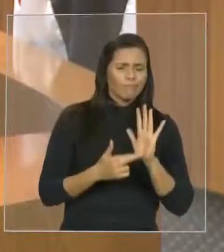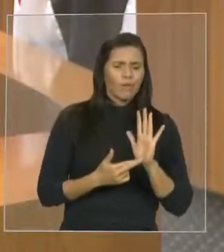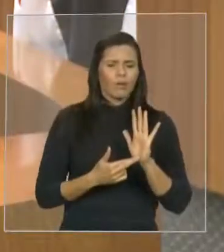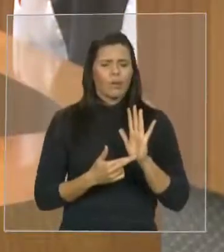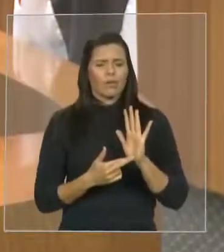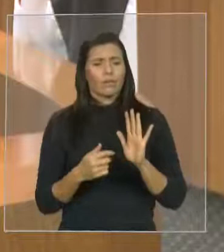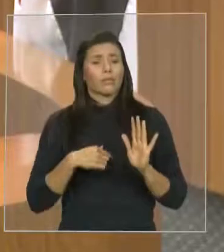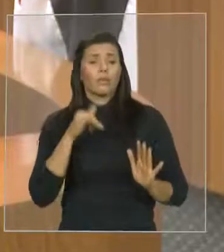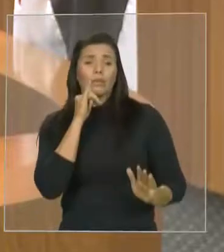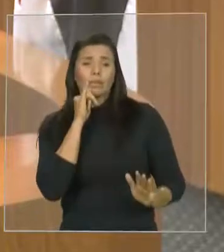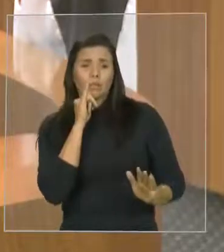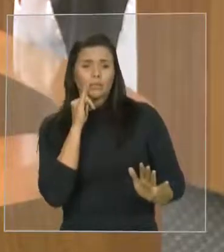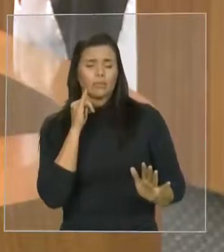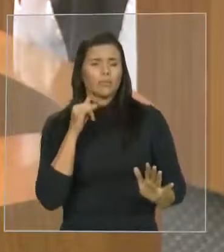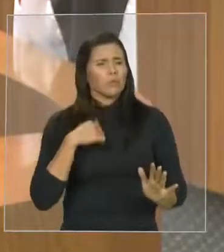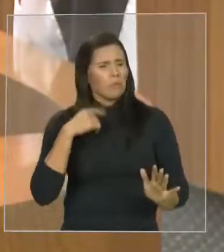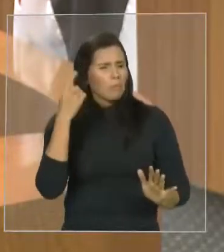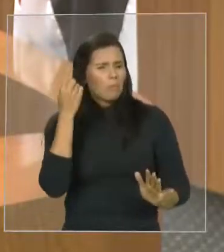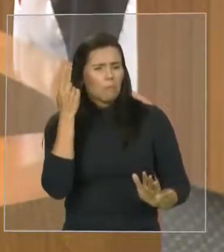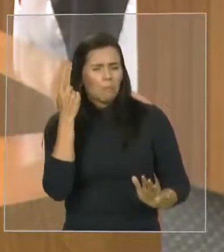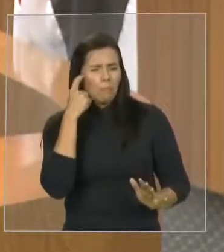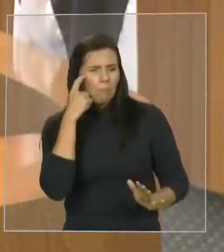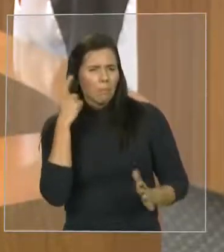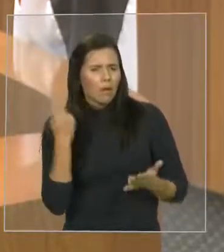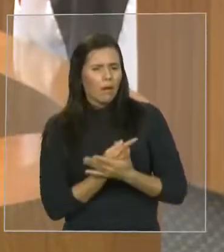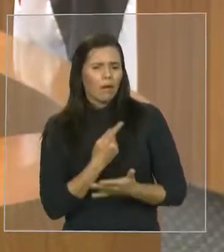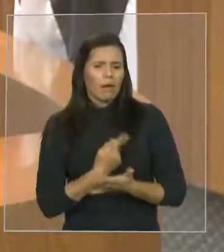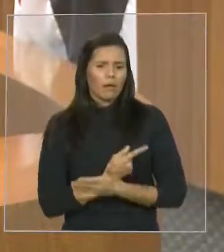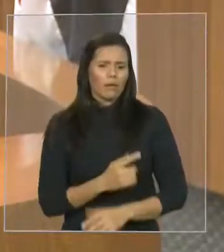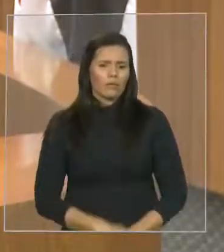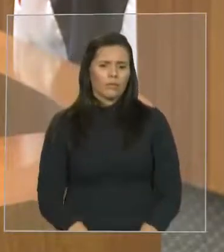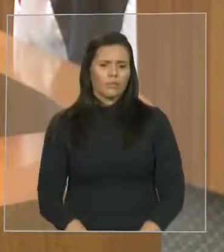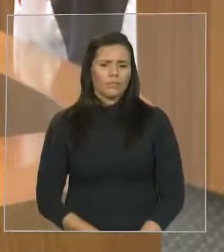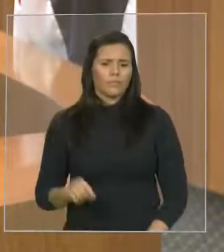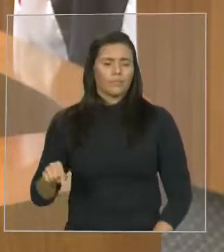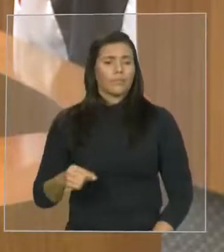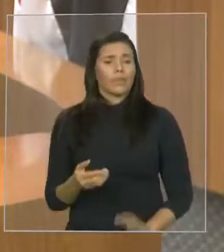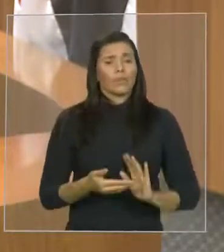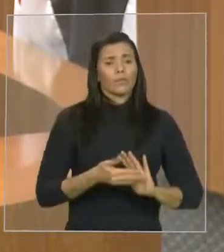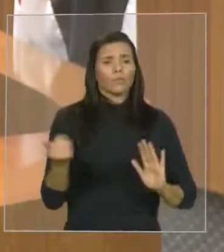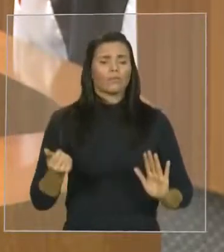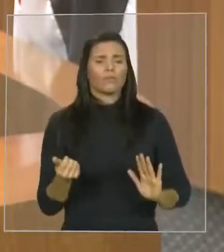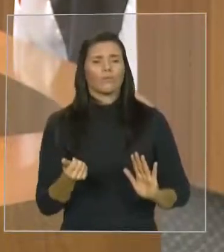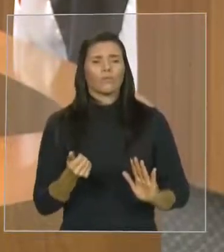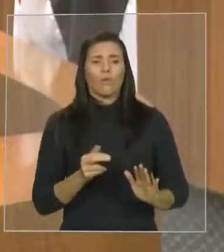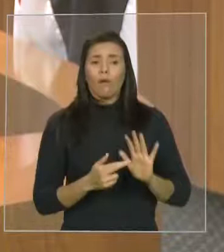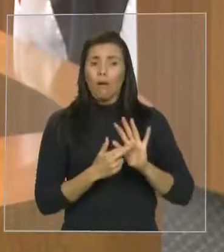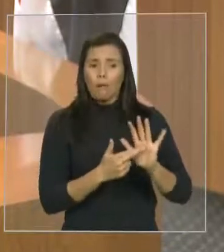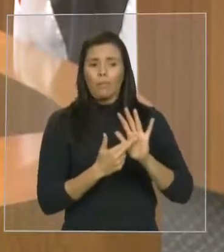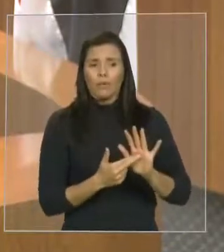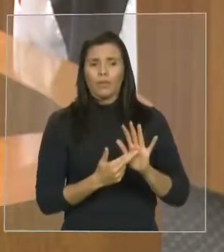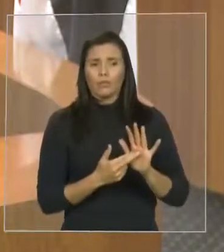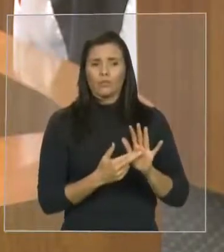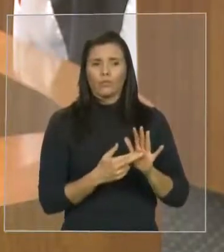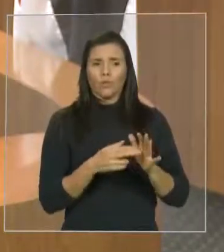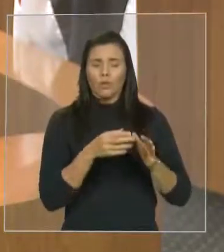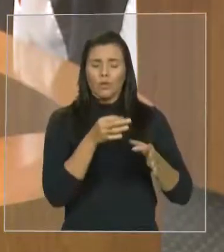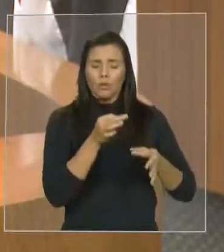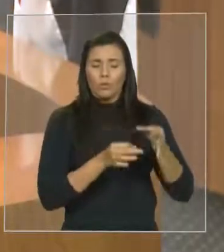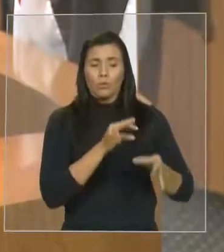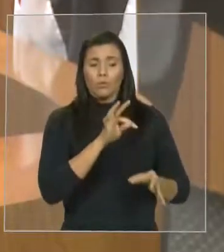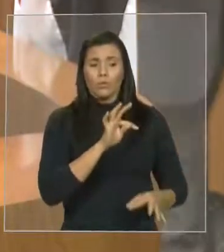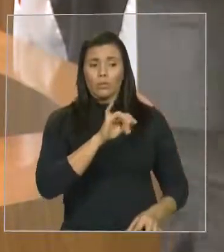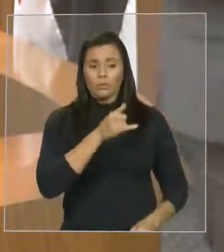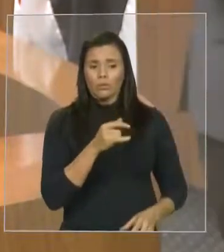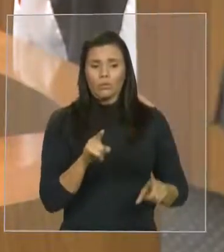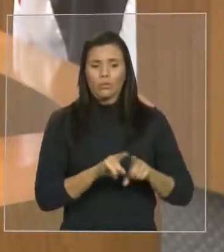a retirada por parte do Poder Executivo do representante do Poder Judiciário, do representante do Ministério Público,